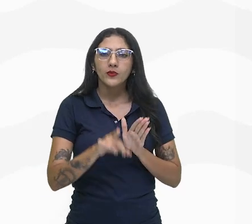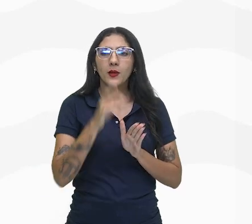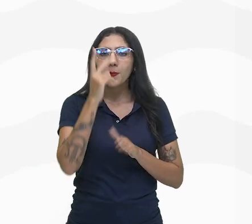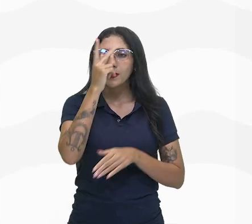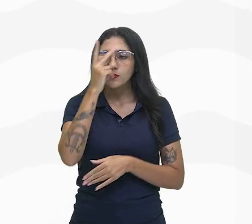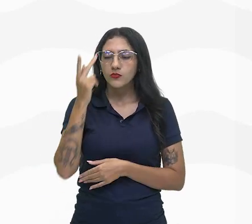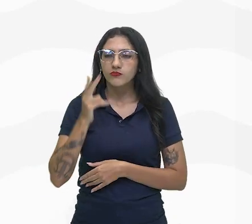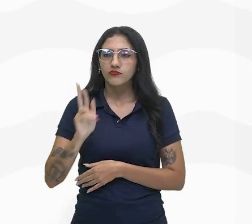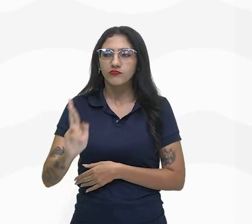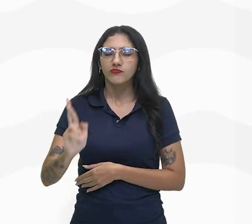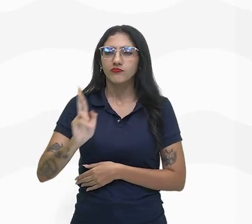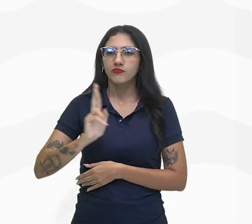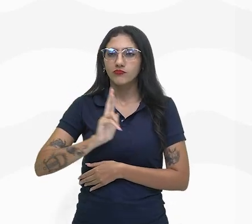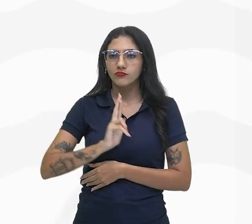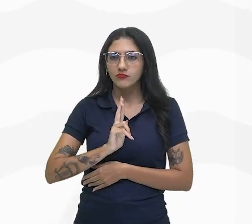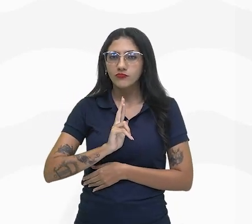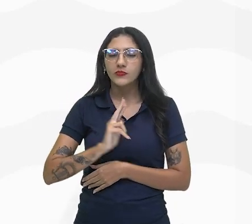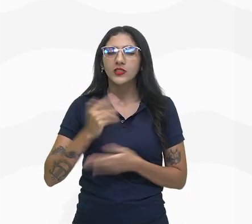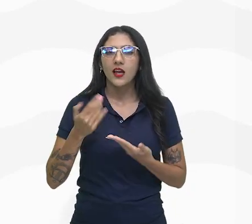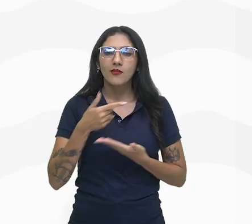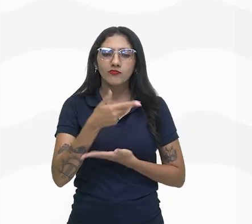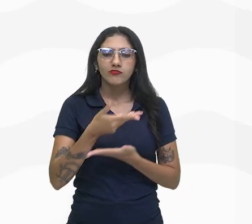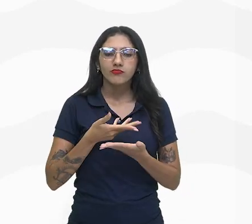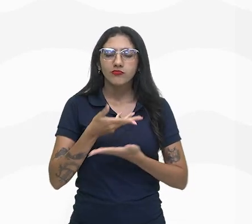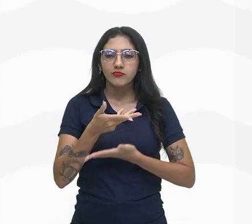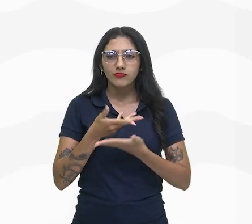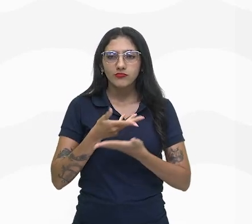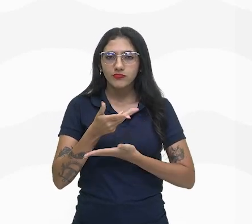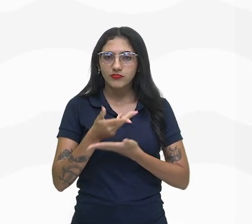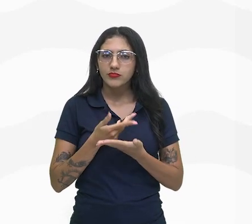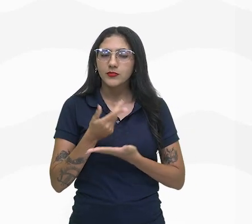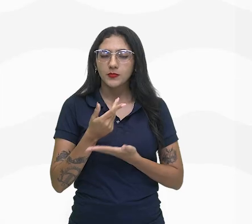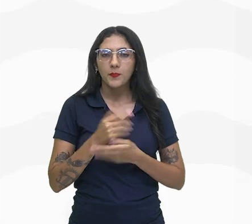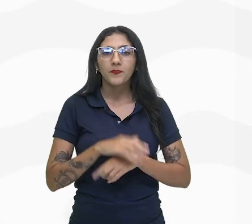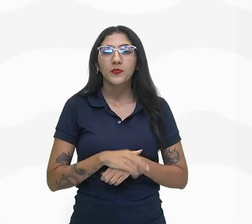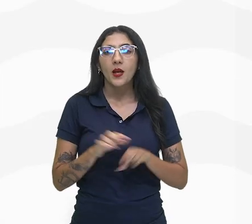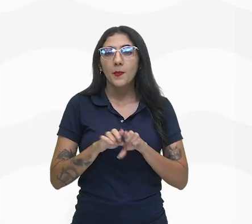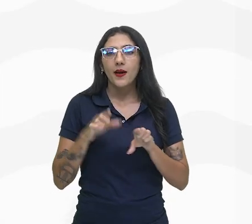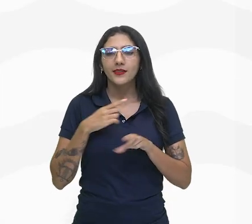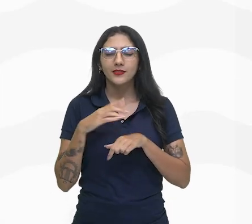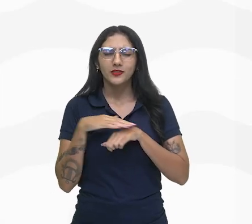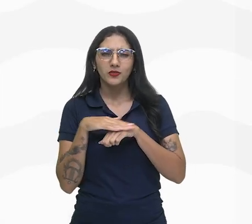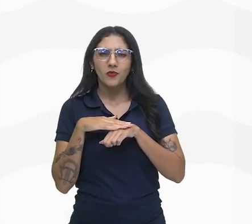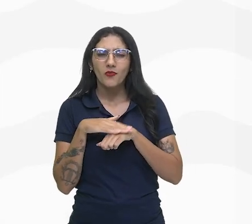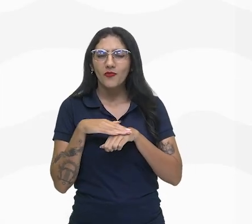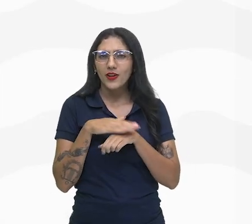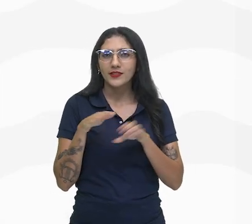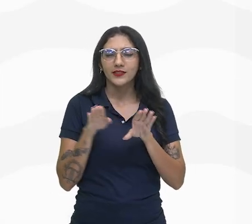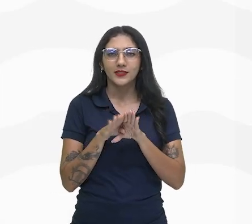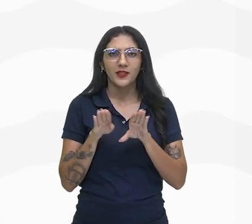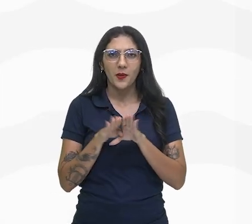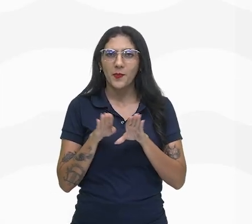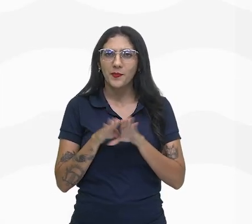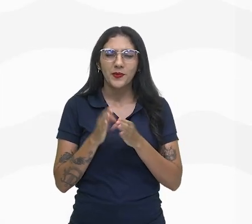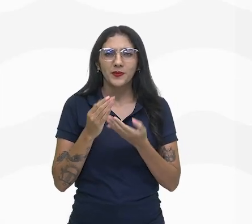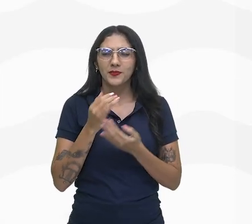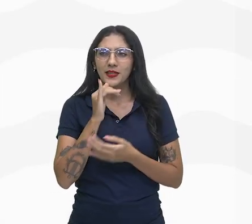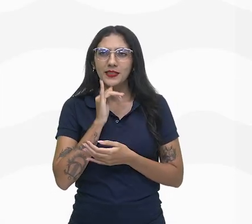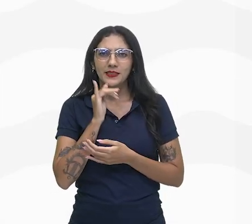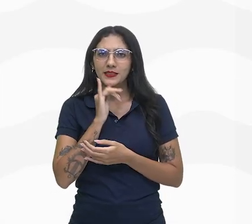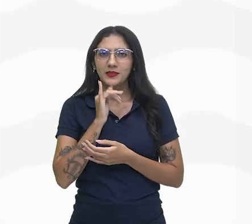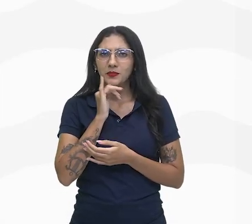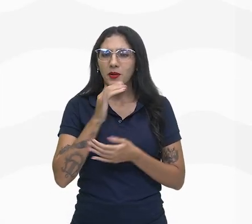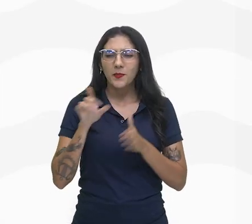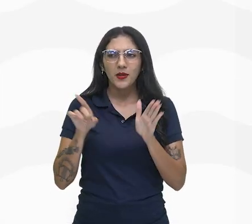depois o entrevistado responde. E assim fica nesse diálogo. Claro que existem as conversas paralelas, né? Eles não respondem muitas vezes a